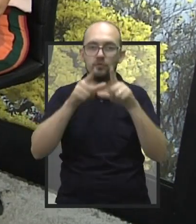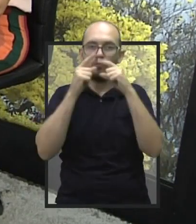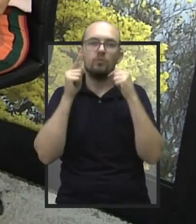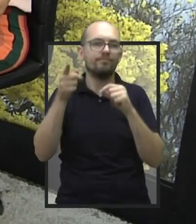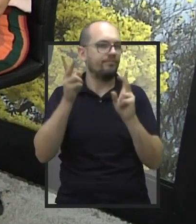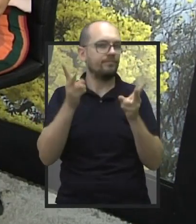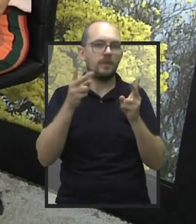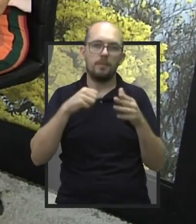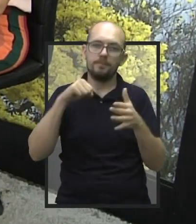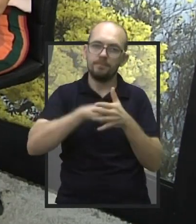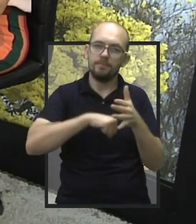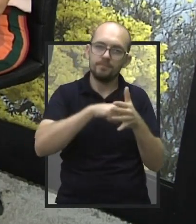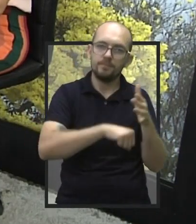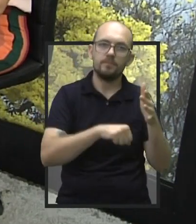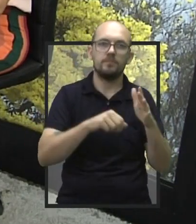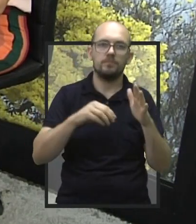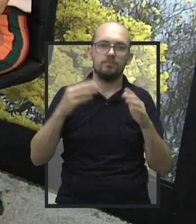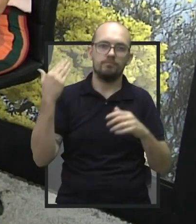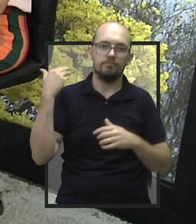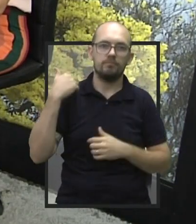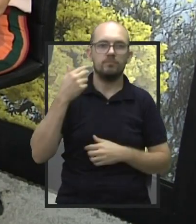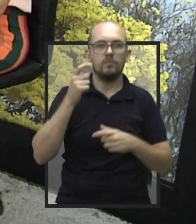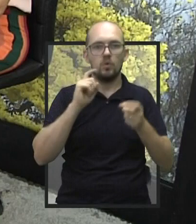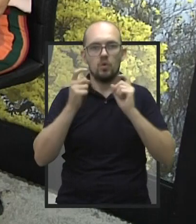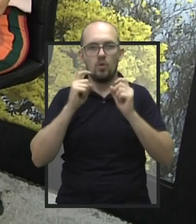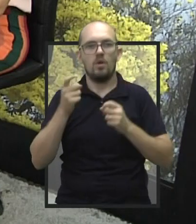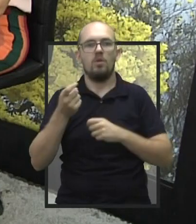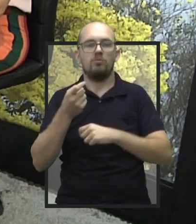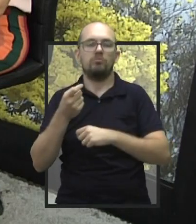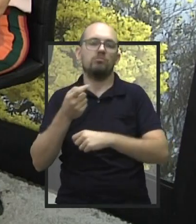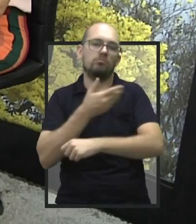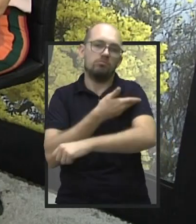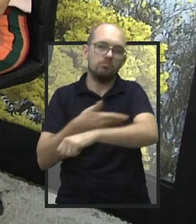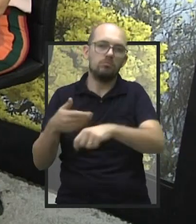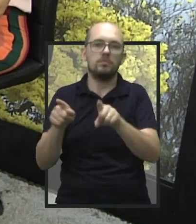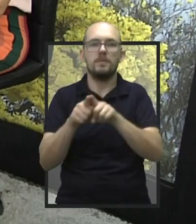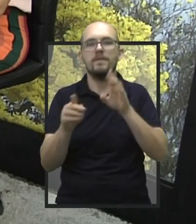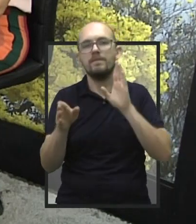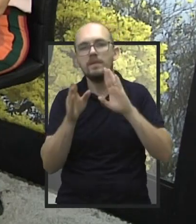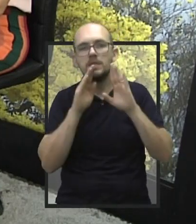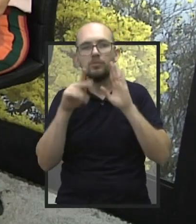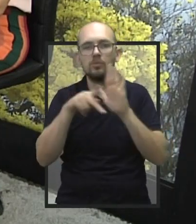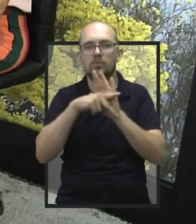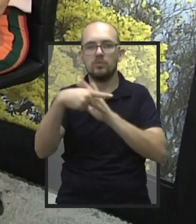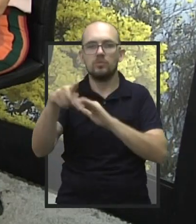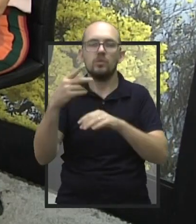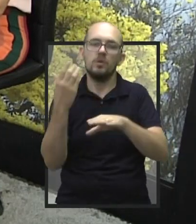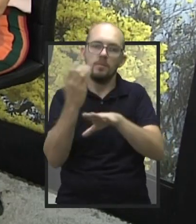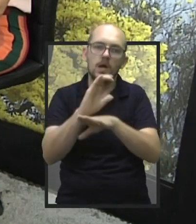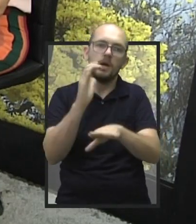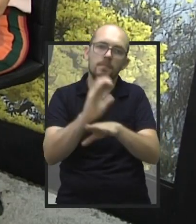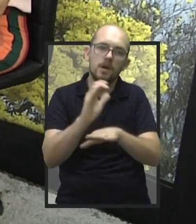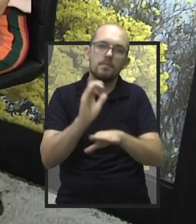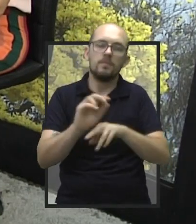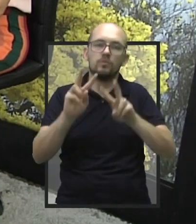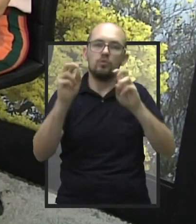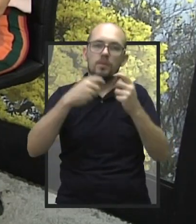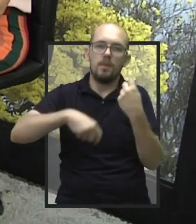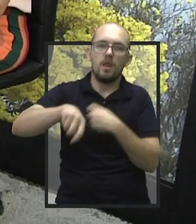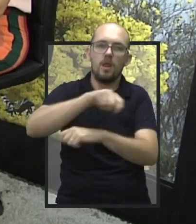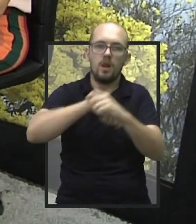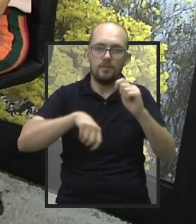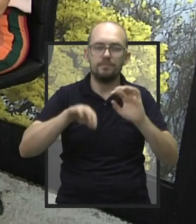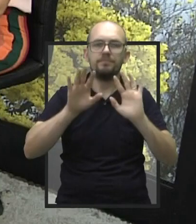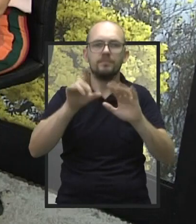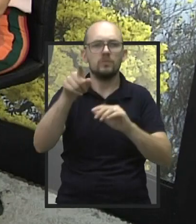senhora tem abordado bastante nas últimas sessões ordinárias, também na rede social, enfim, durante o seu mandato. A senhora